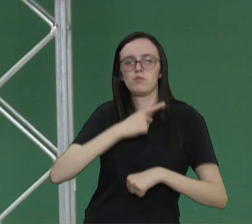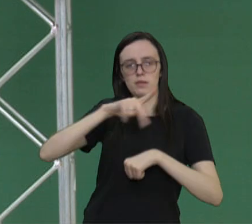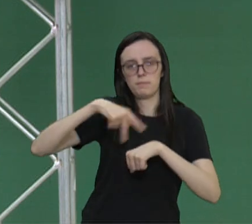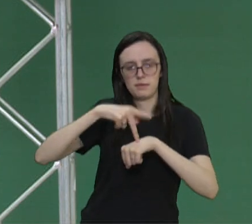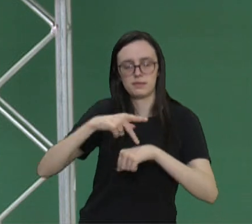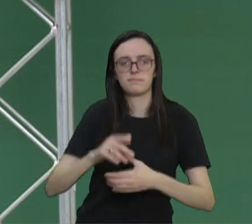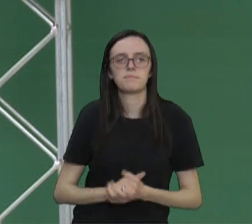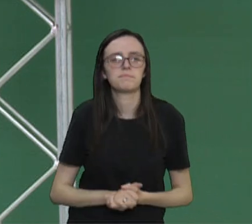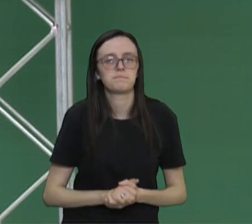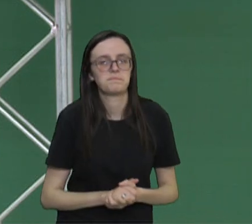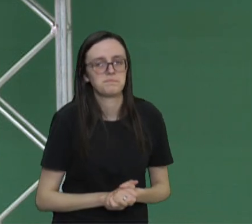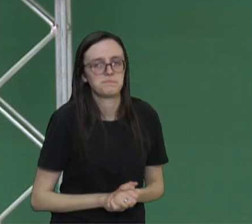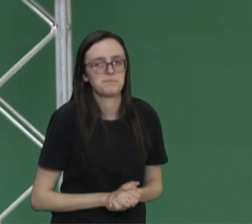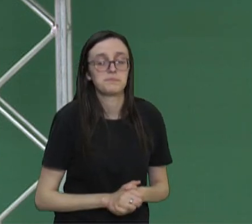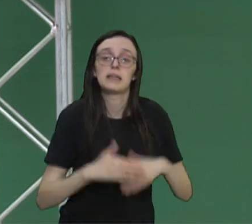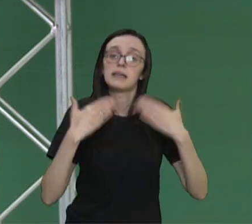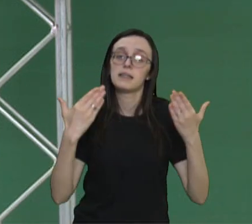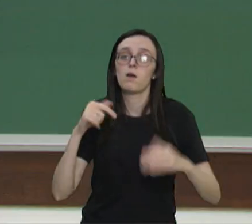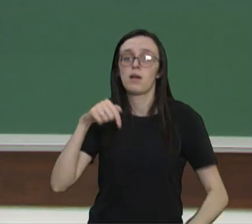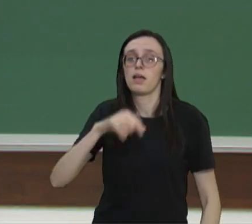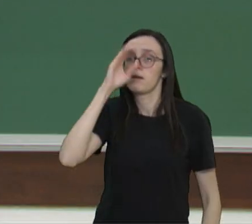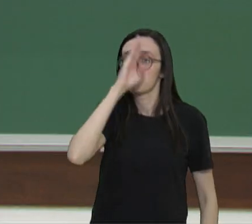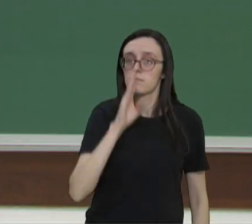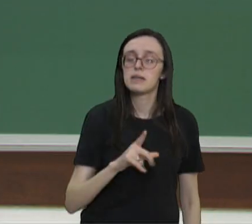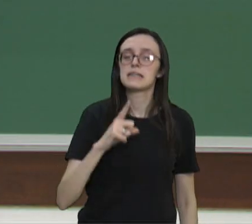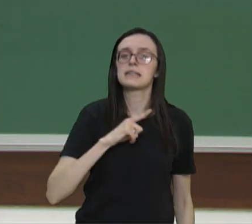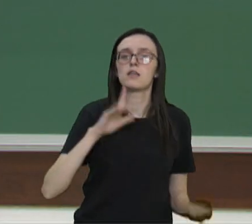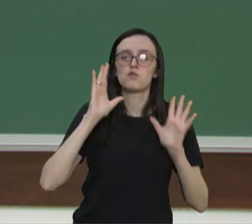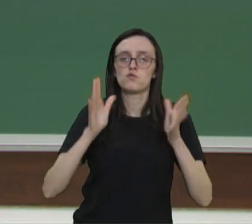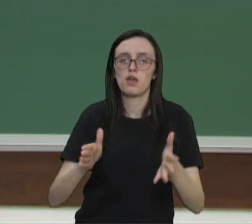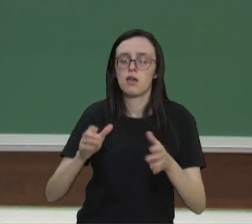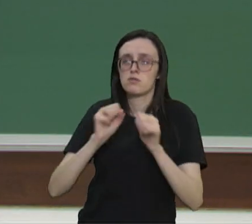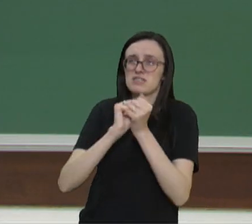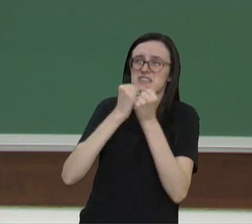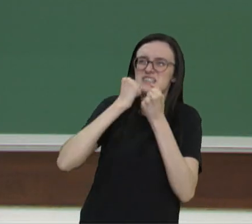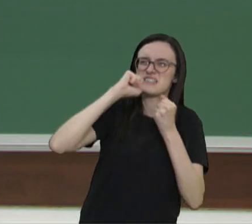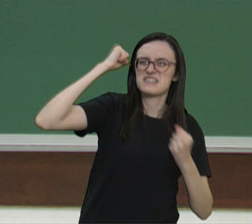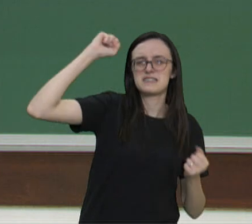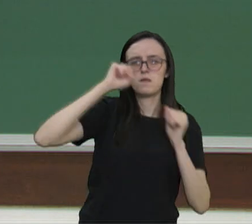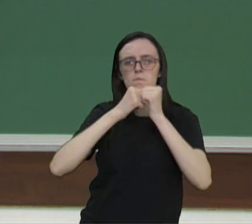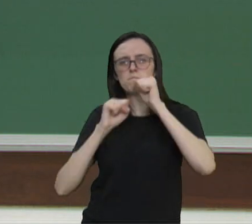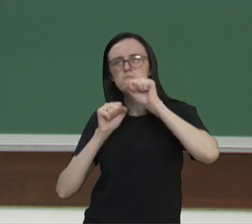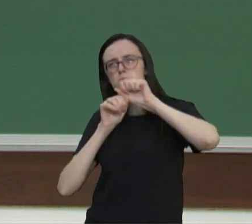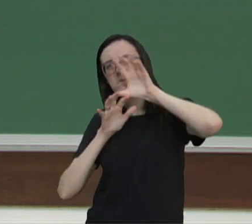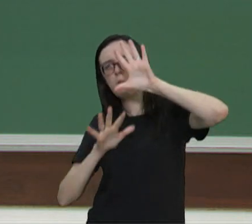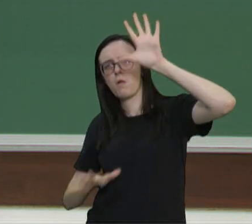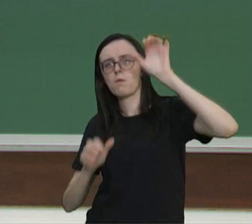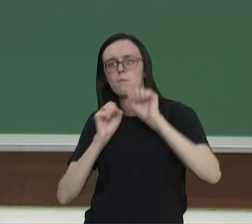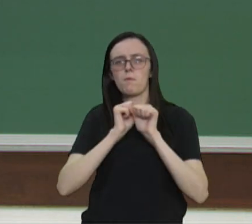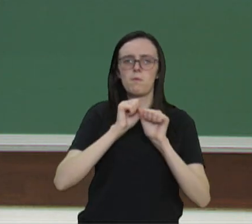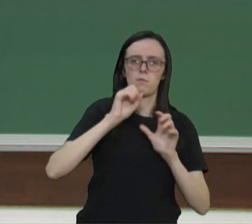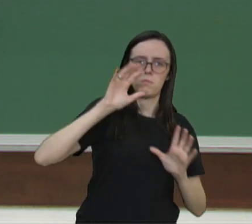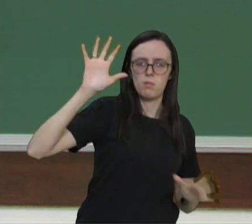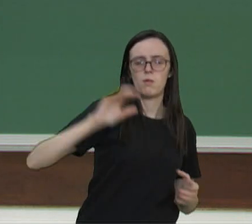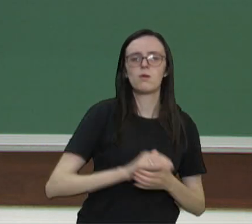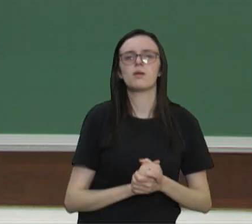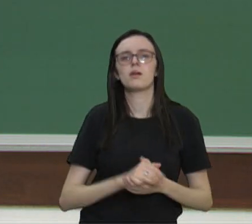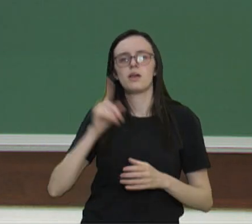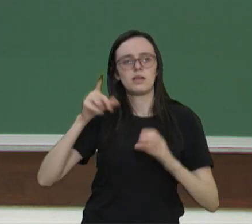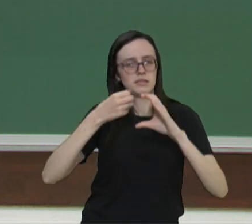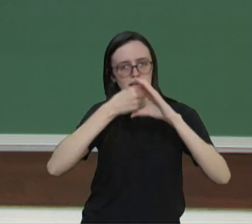país. Então, o Brasil, com toda essa sua extensão territorial, né, com todas as